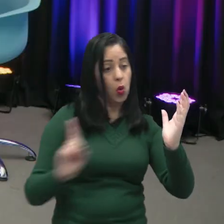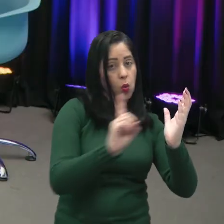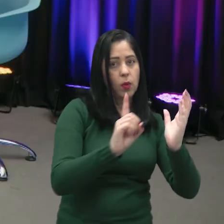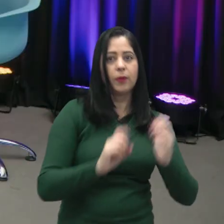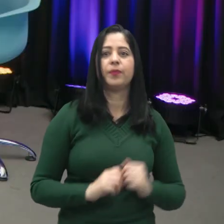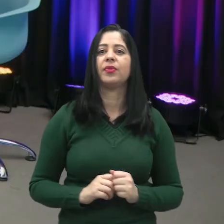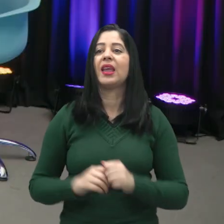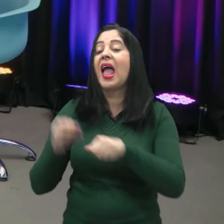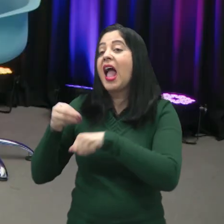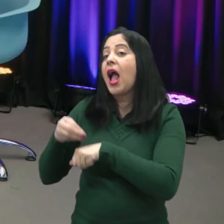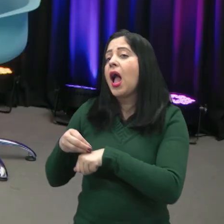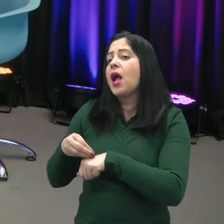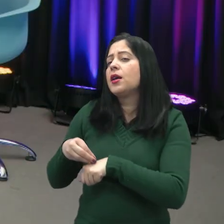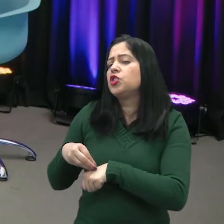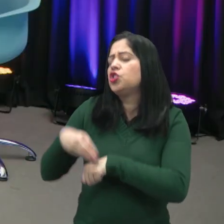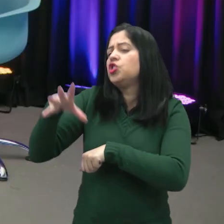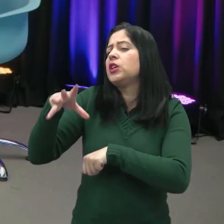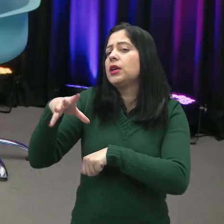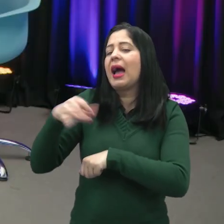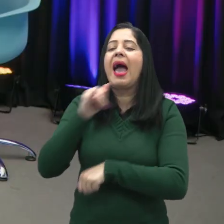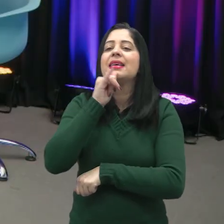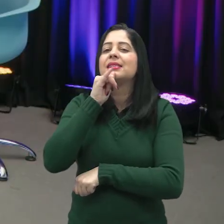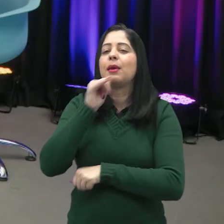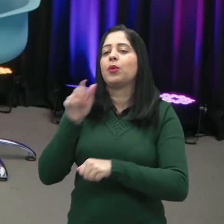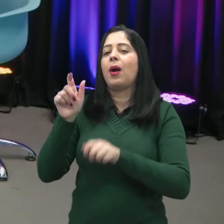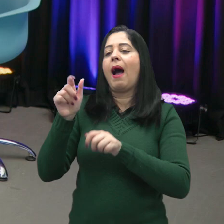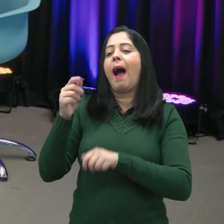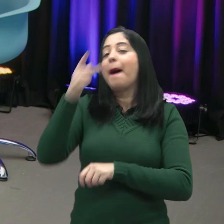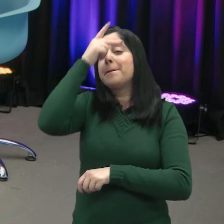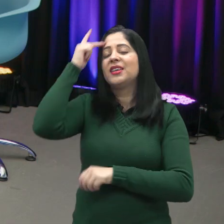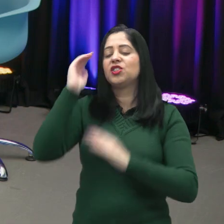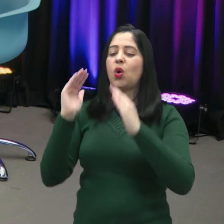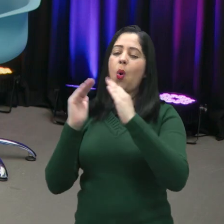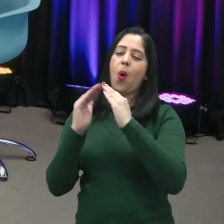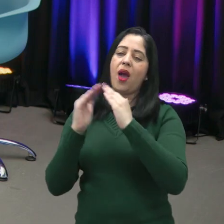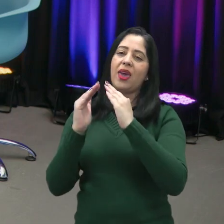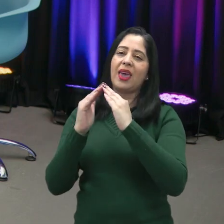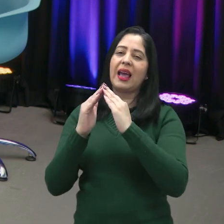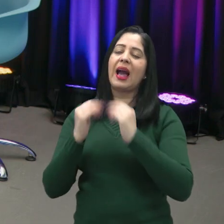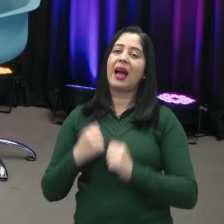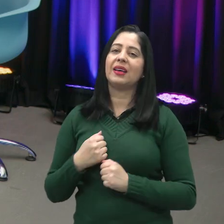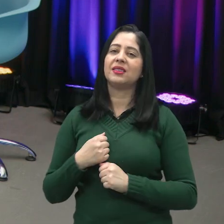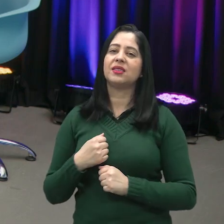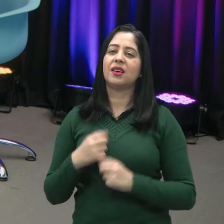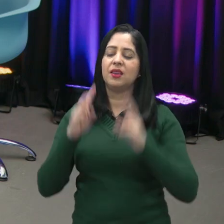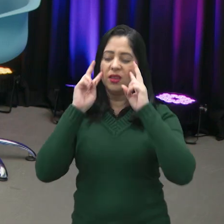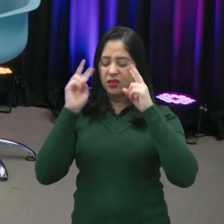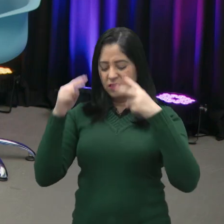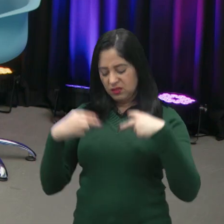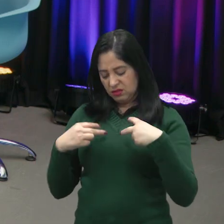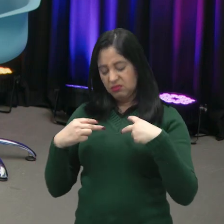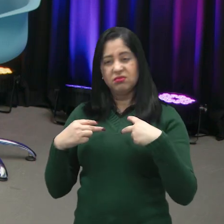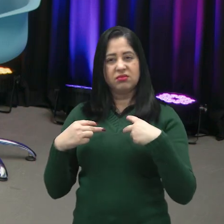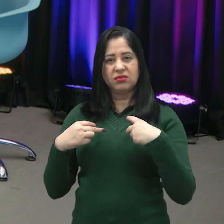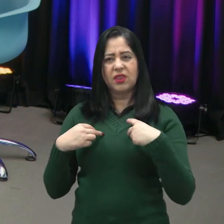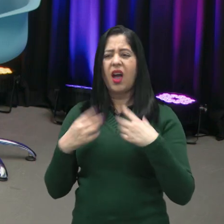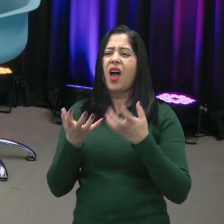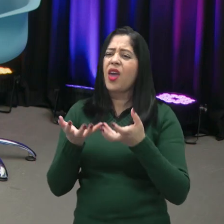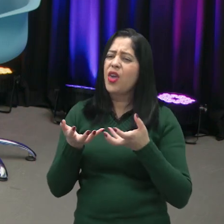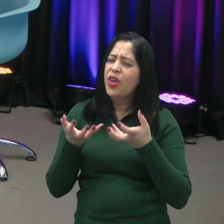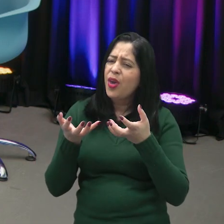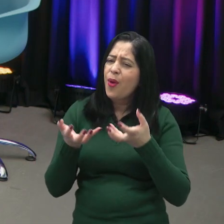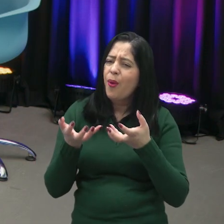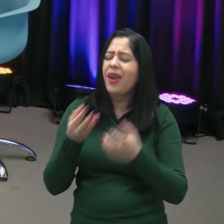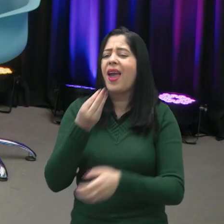Que dica que você daria para um atleta que está lá em casa, um praticante esportivo que olha para si e fala assim, nossa,